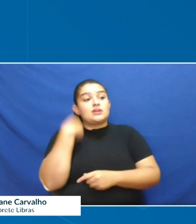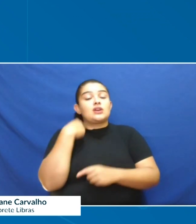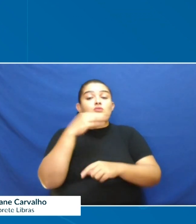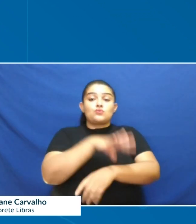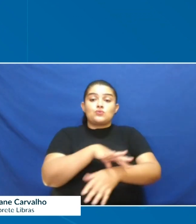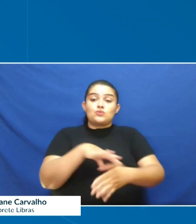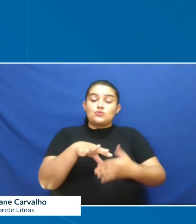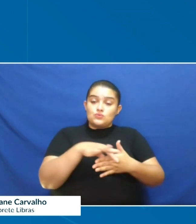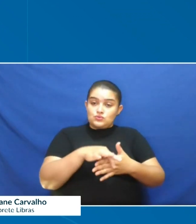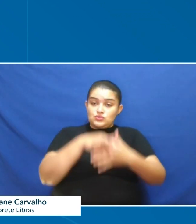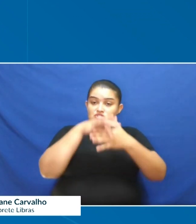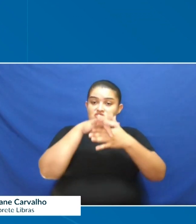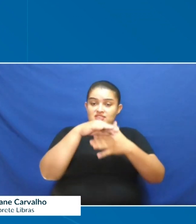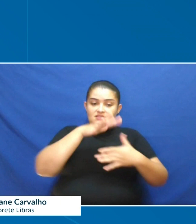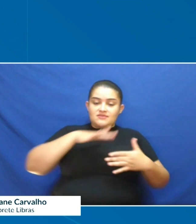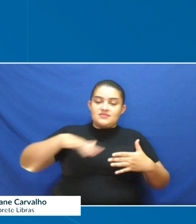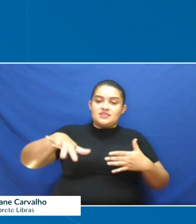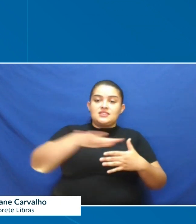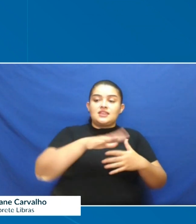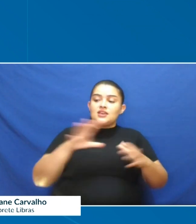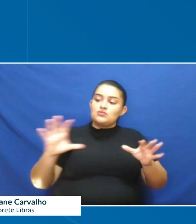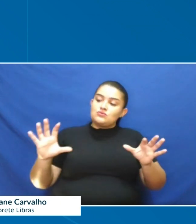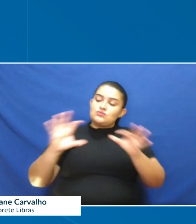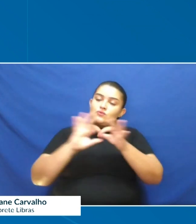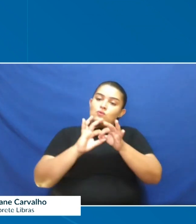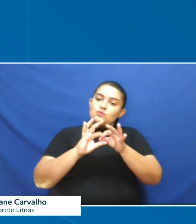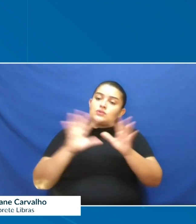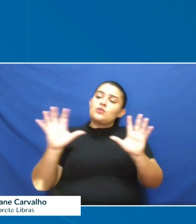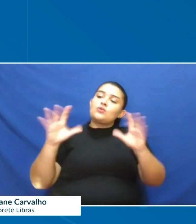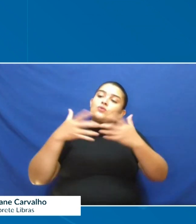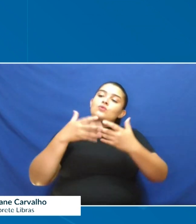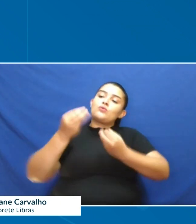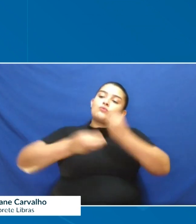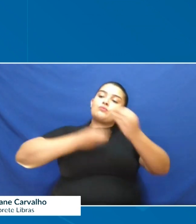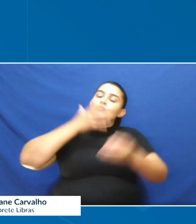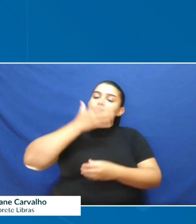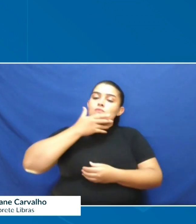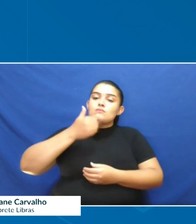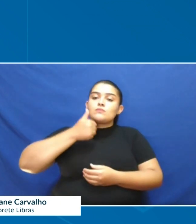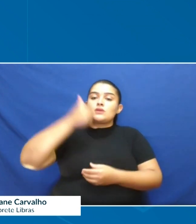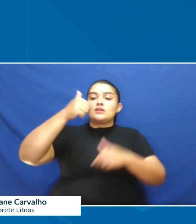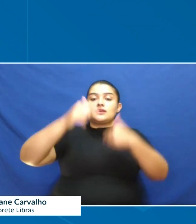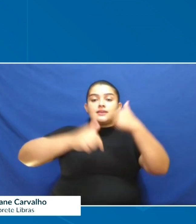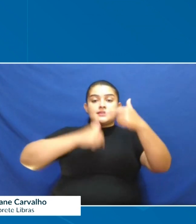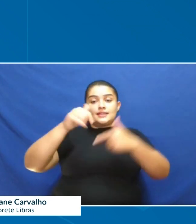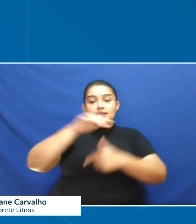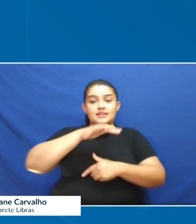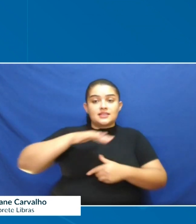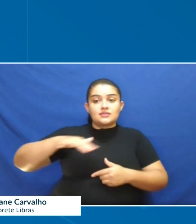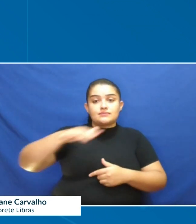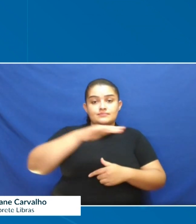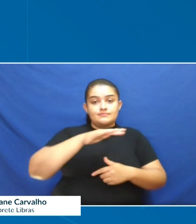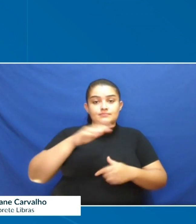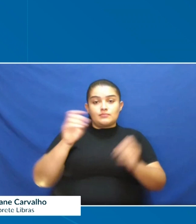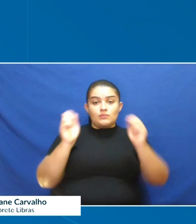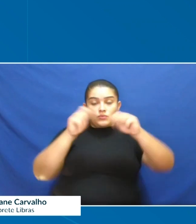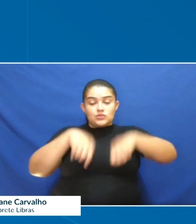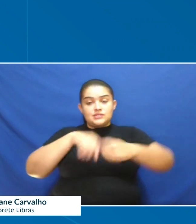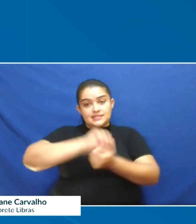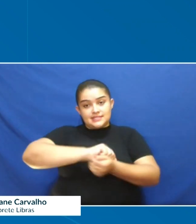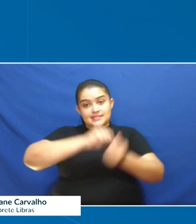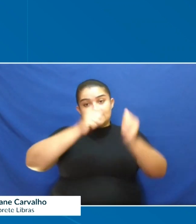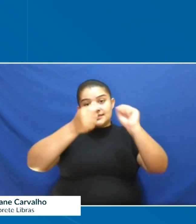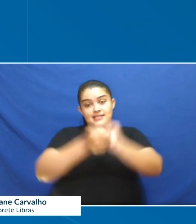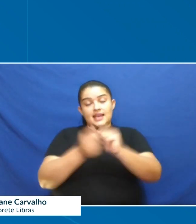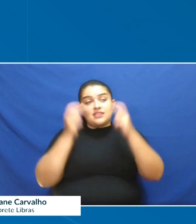eles definem de forma conjunta o como melhorar aquele procedimento para se adequar à nova visão